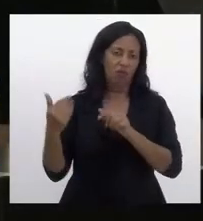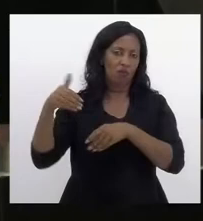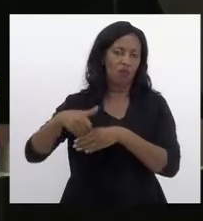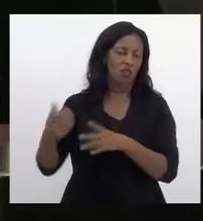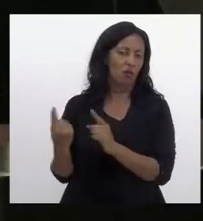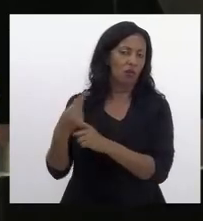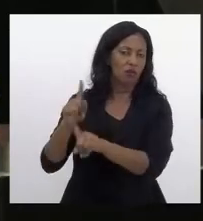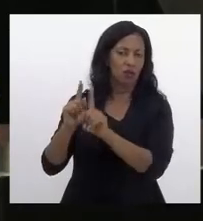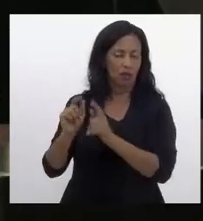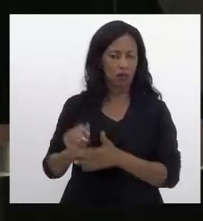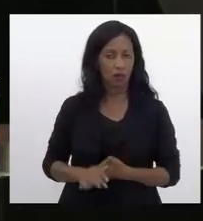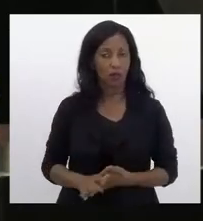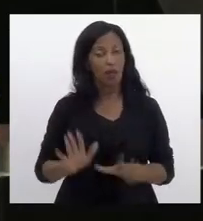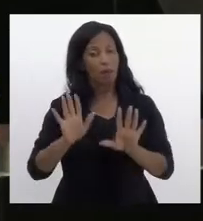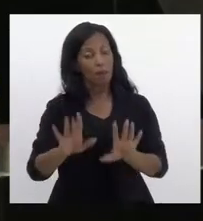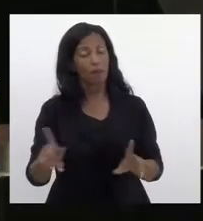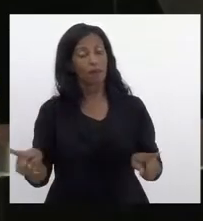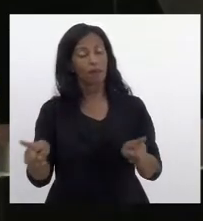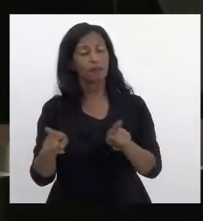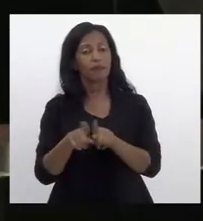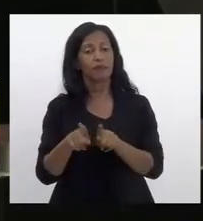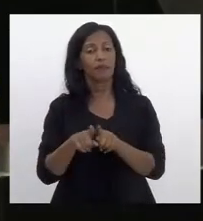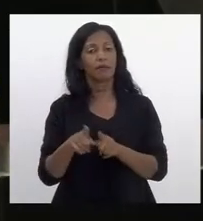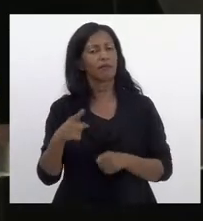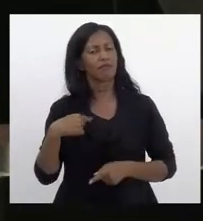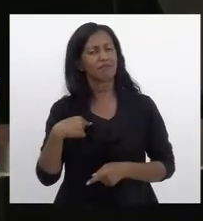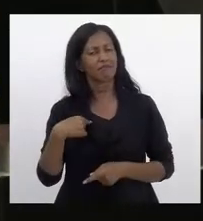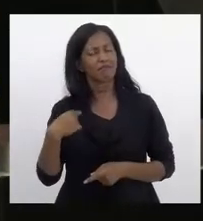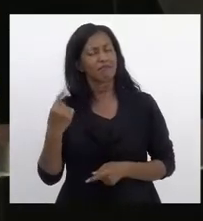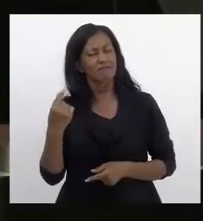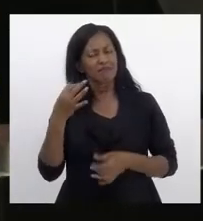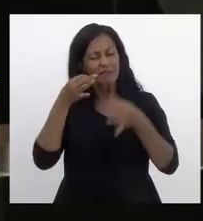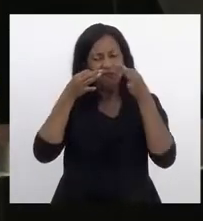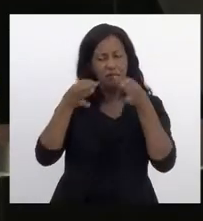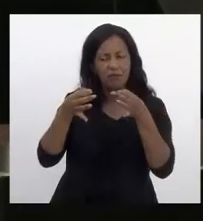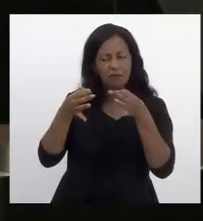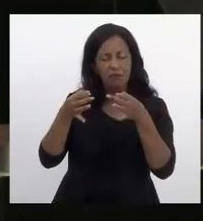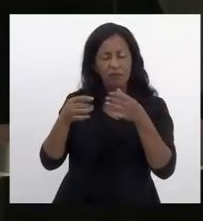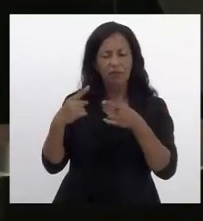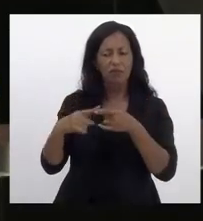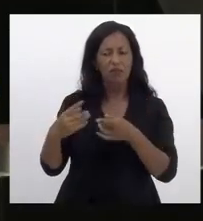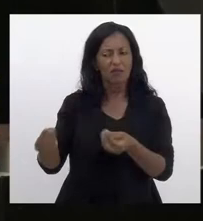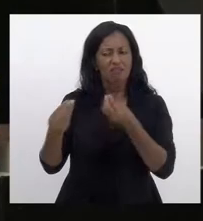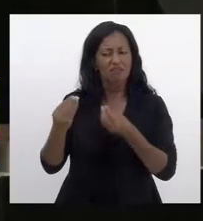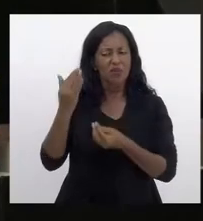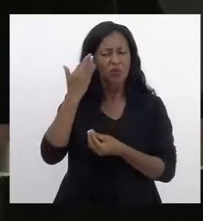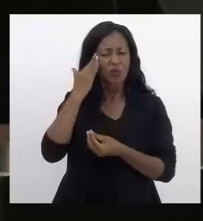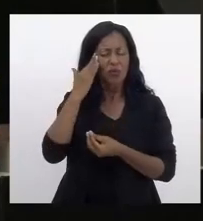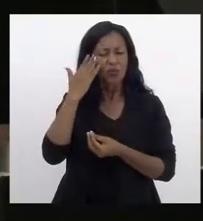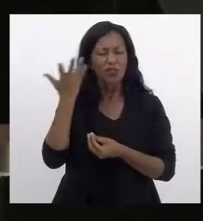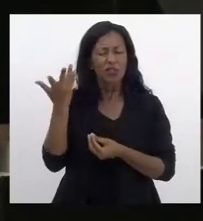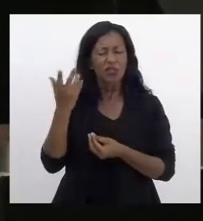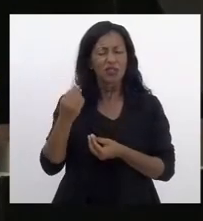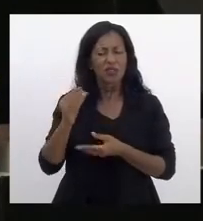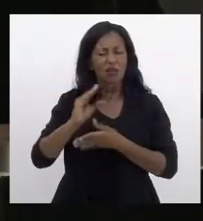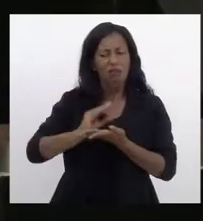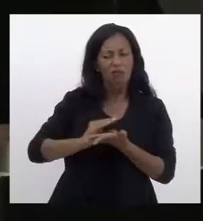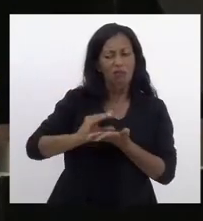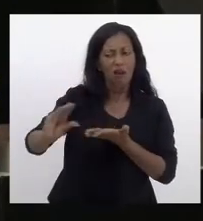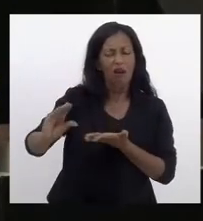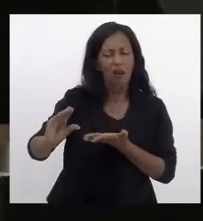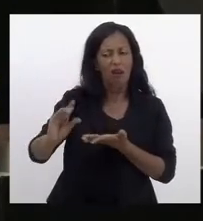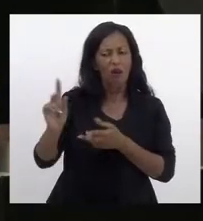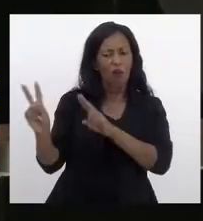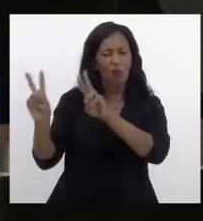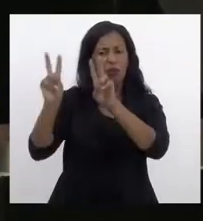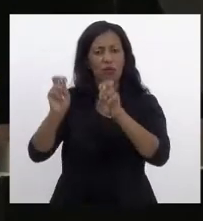contrário. Por outro lado, me chamou muita atenção, porque eu não entendi uma gratificação cujo tema